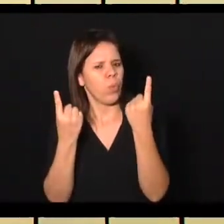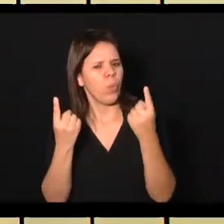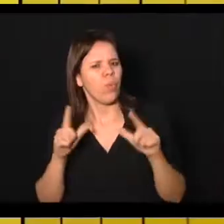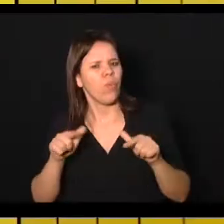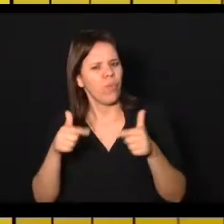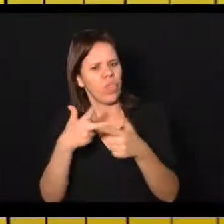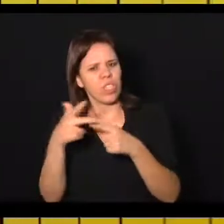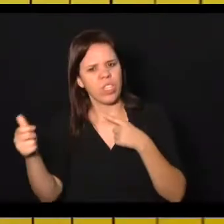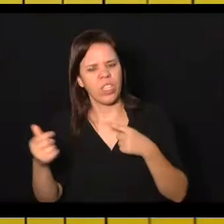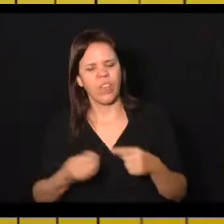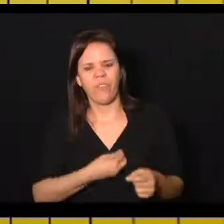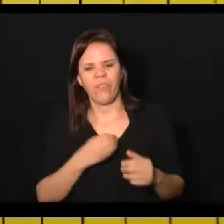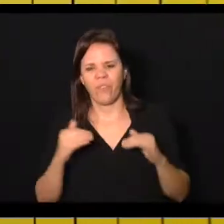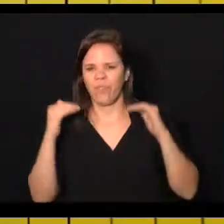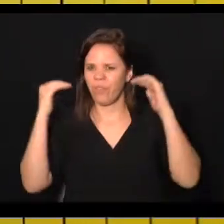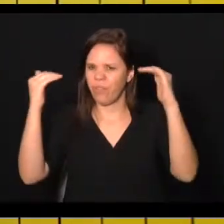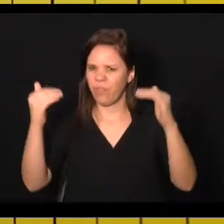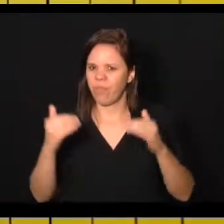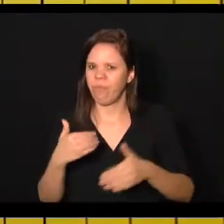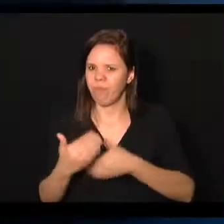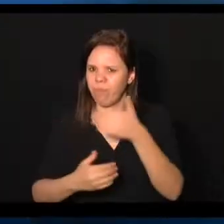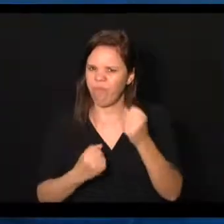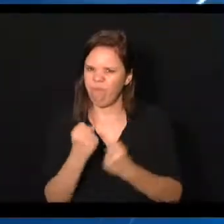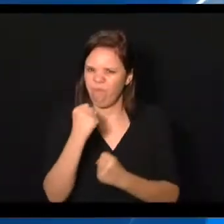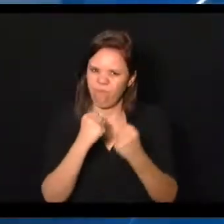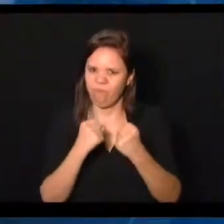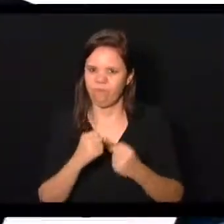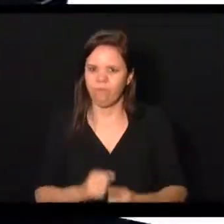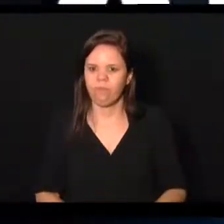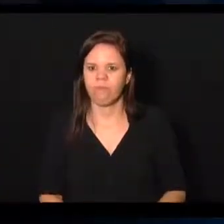pé, golpe após golpe.